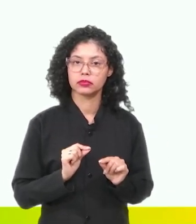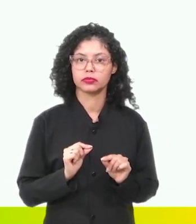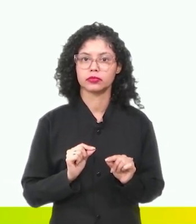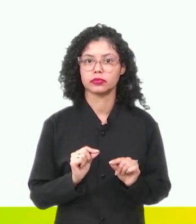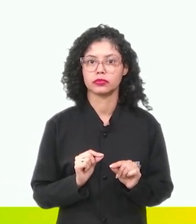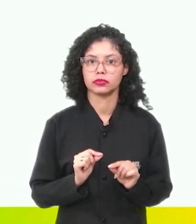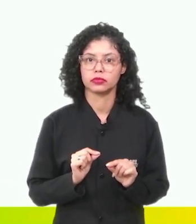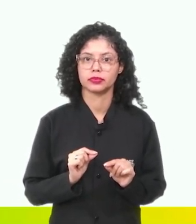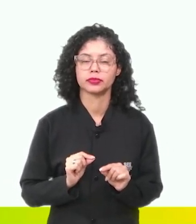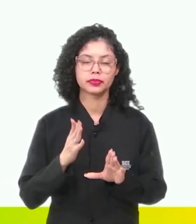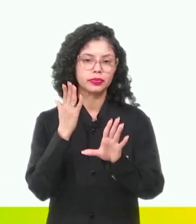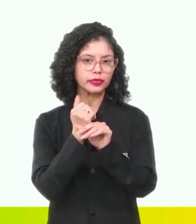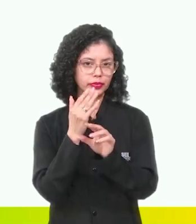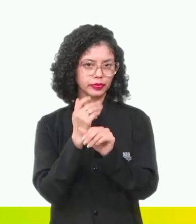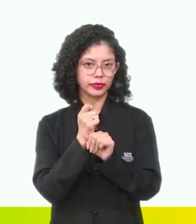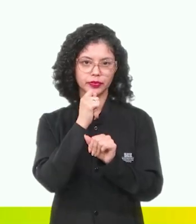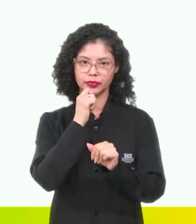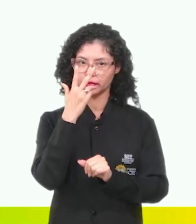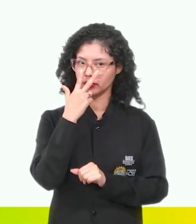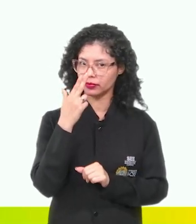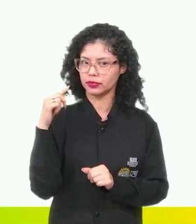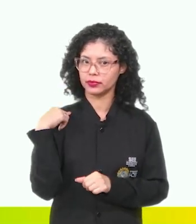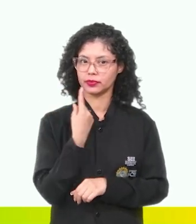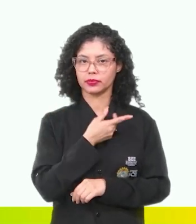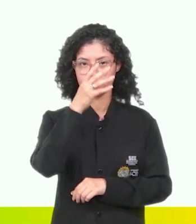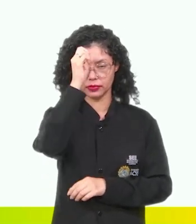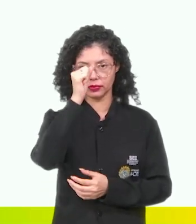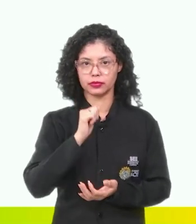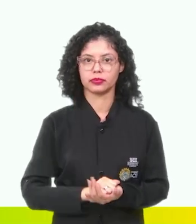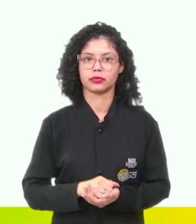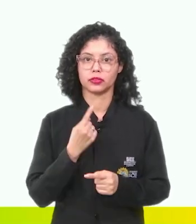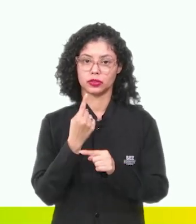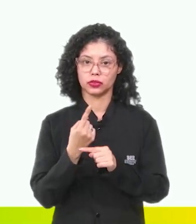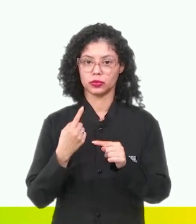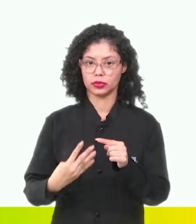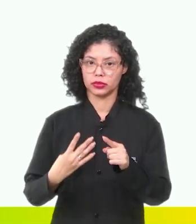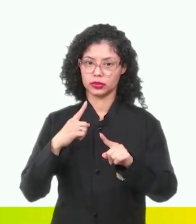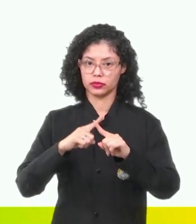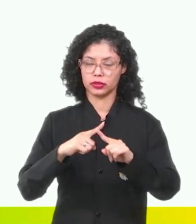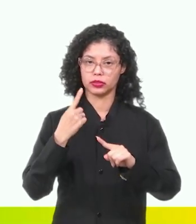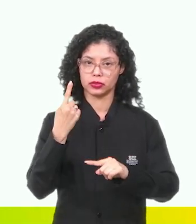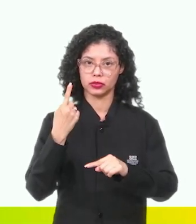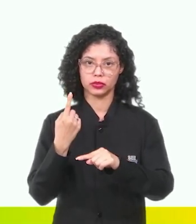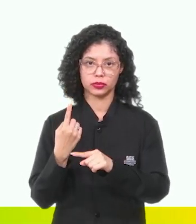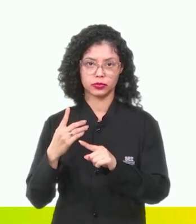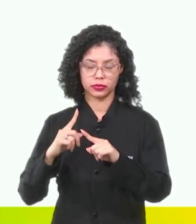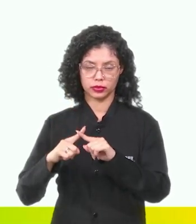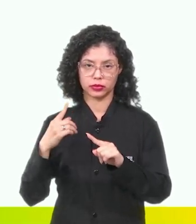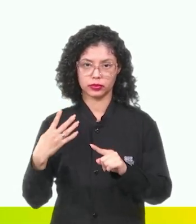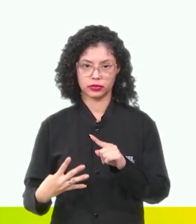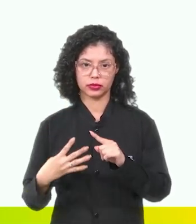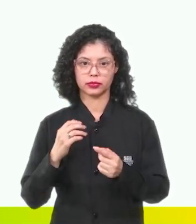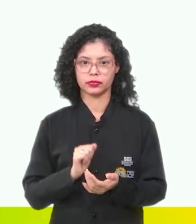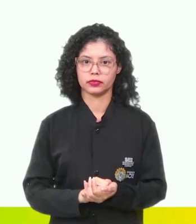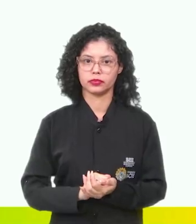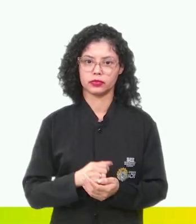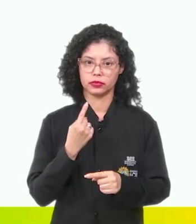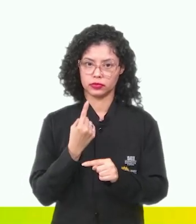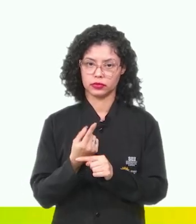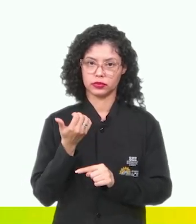Né? Aquela sominha lá que a gente aprendeu. 1 sobre 4 vezes 1 sobre 4 dá quanto? 1